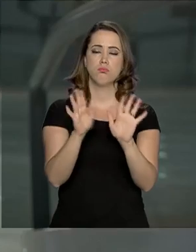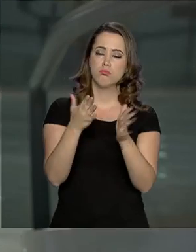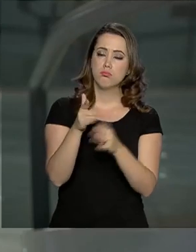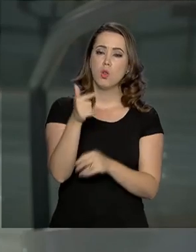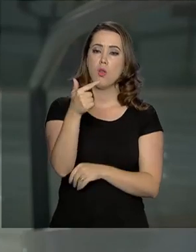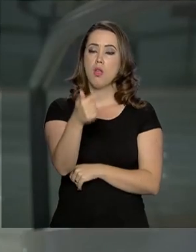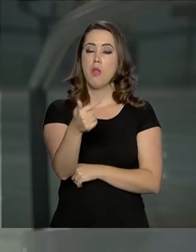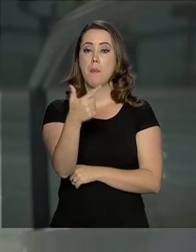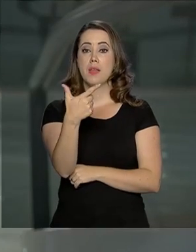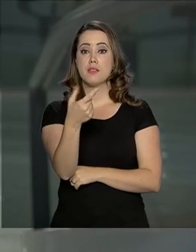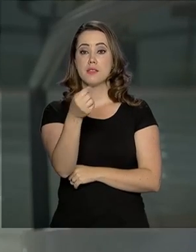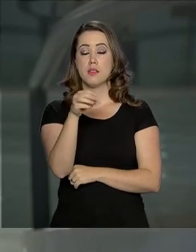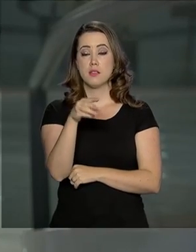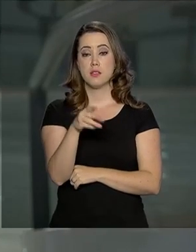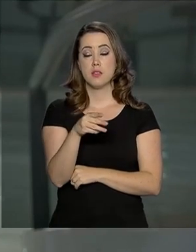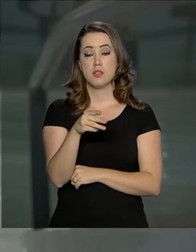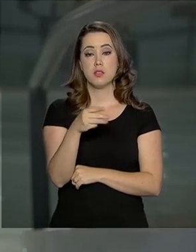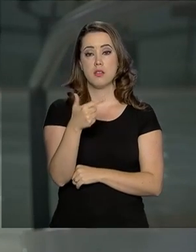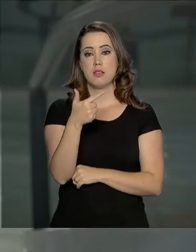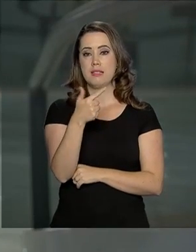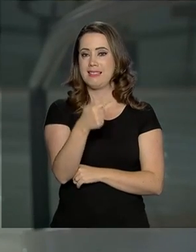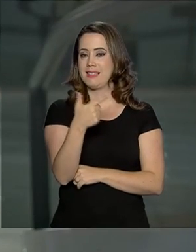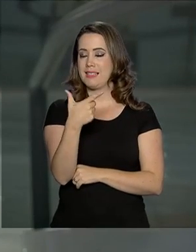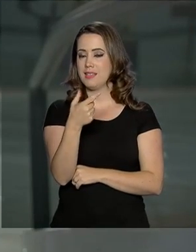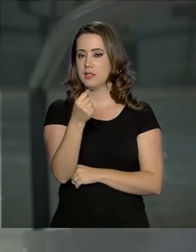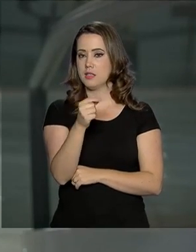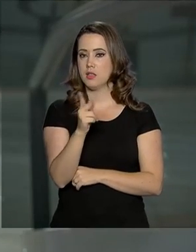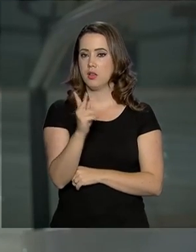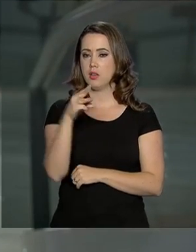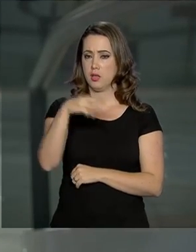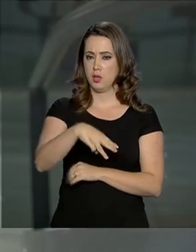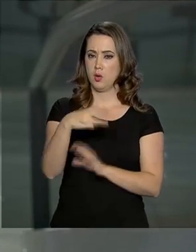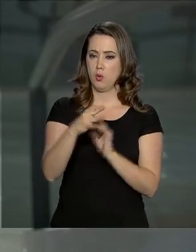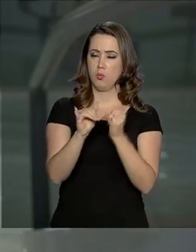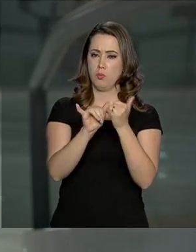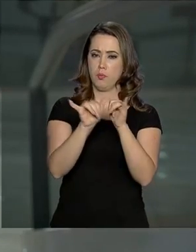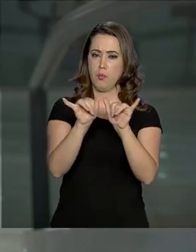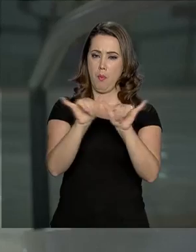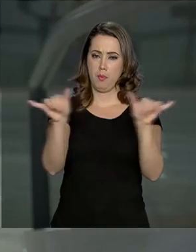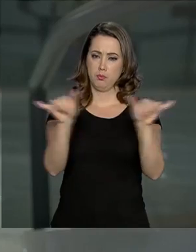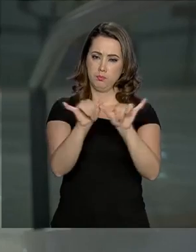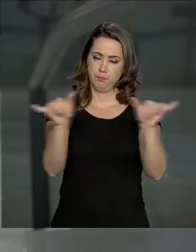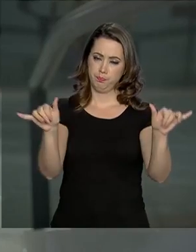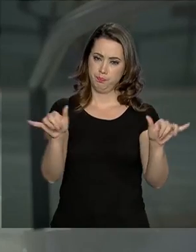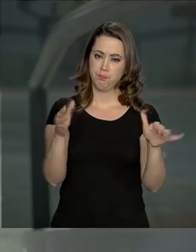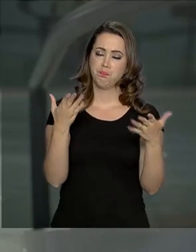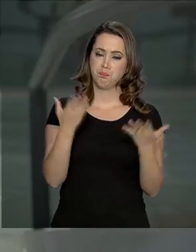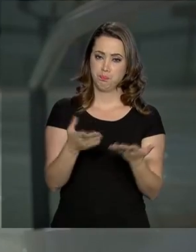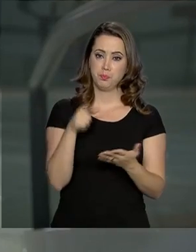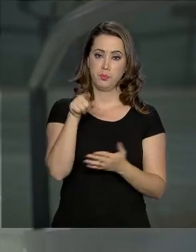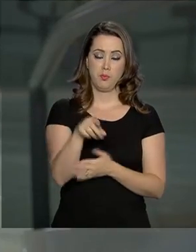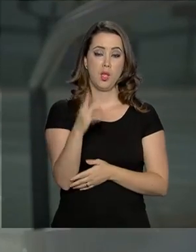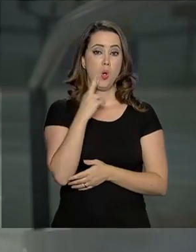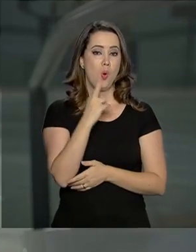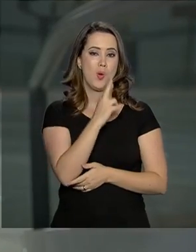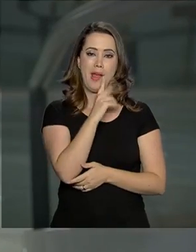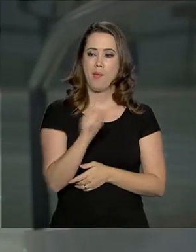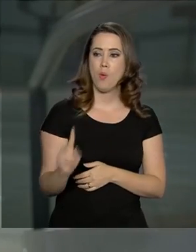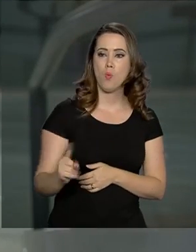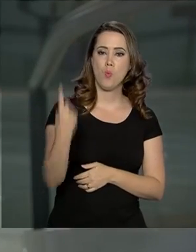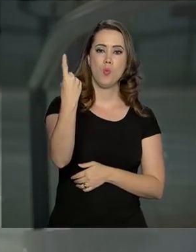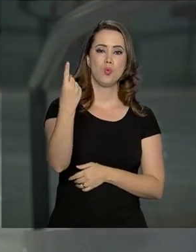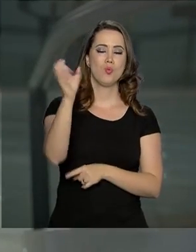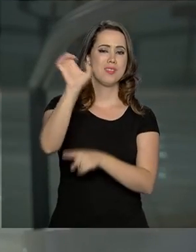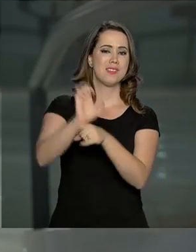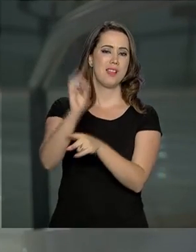720 quilômetros para essa linha de transmissão. Pelo menos essa é a previsão. O estado de Roraima é o único